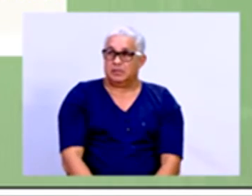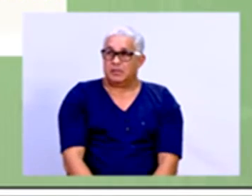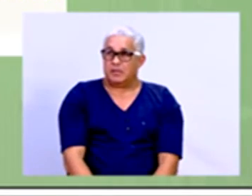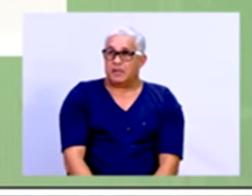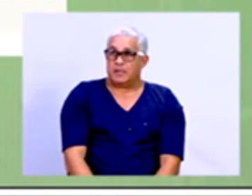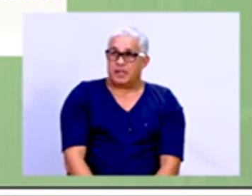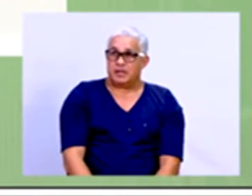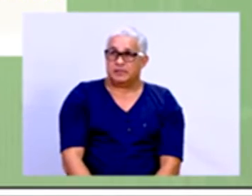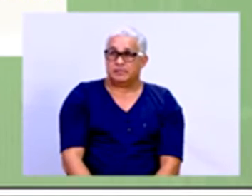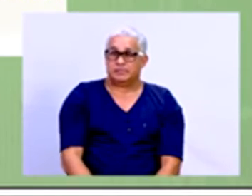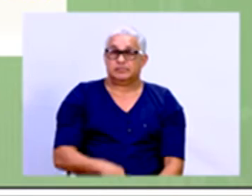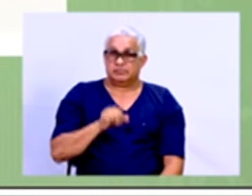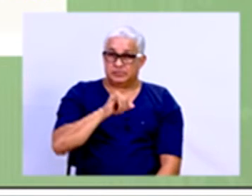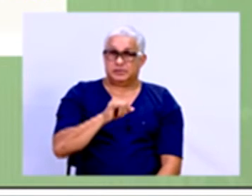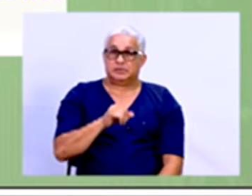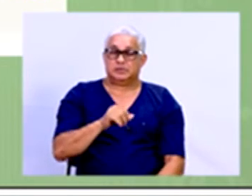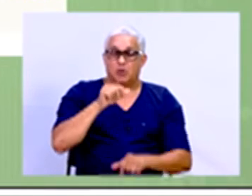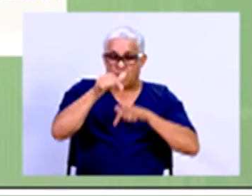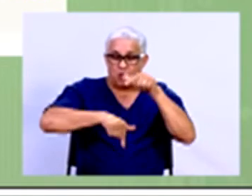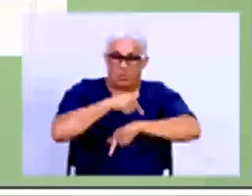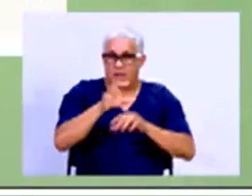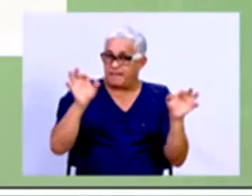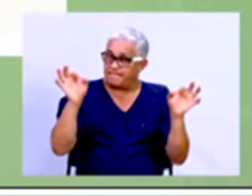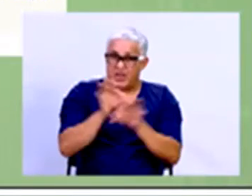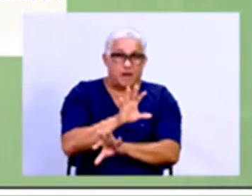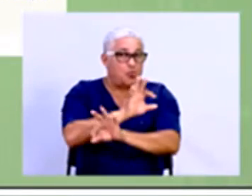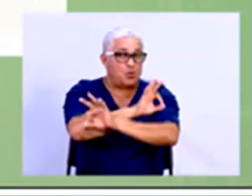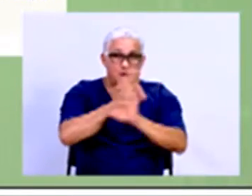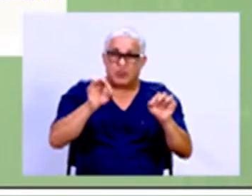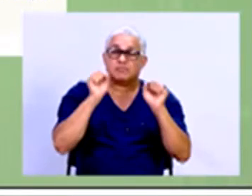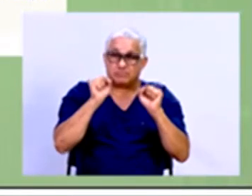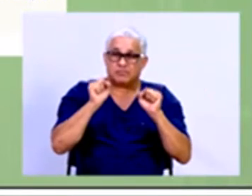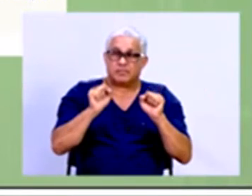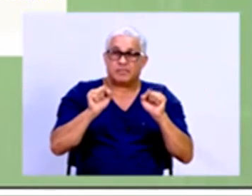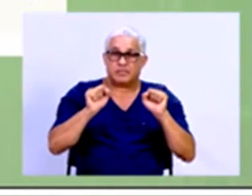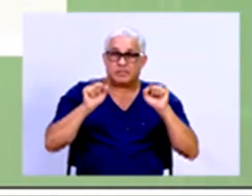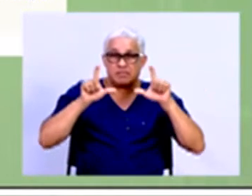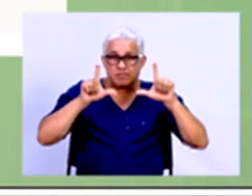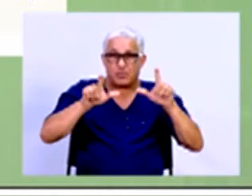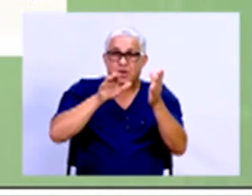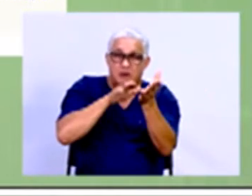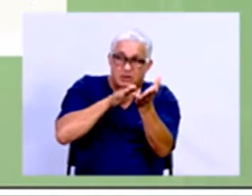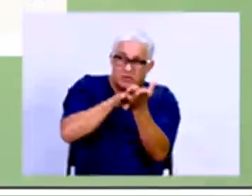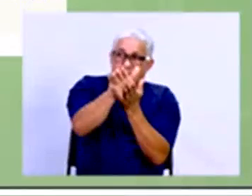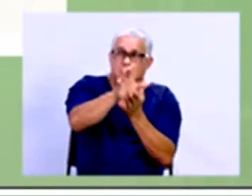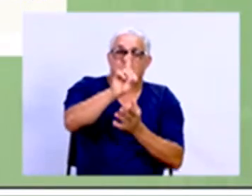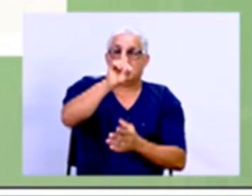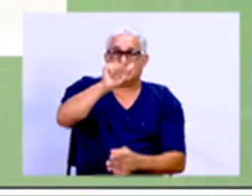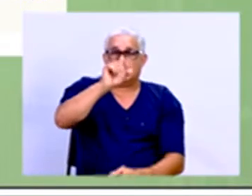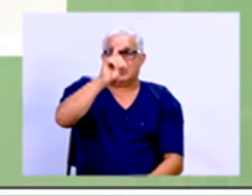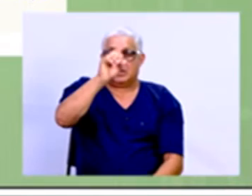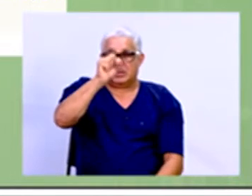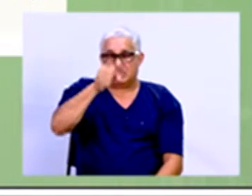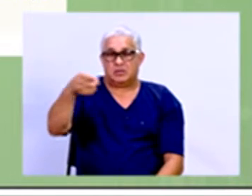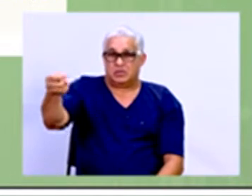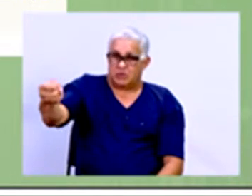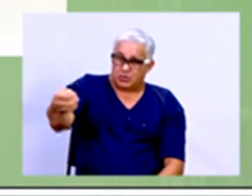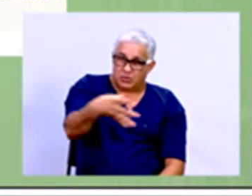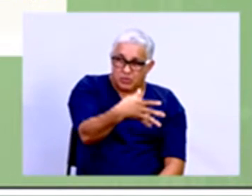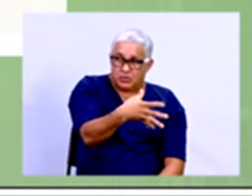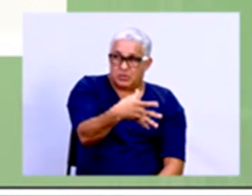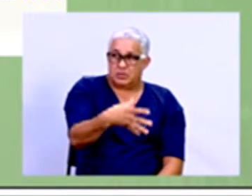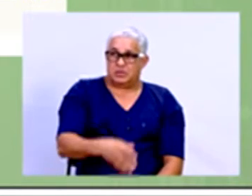Caso o comando seja executado, belezinha, eu posso imprimir, né? Quantos dados foram atualizados,